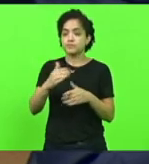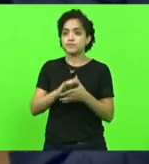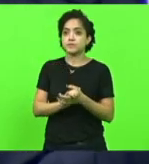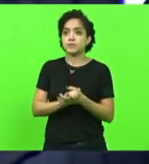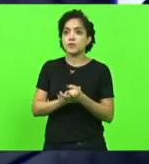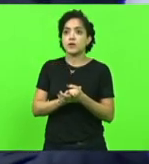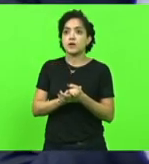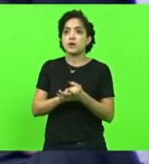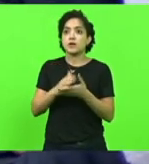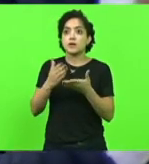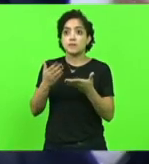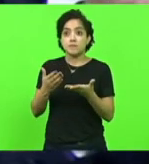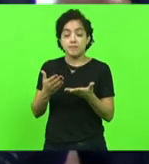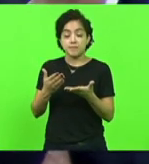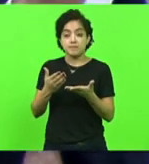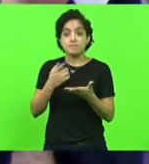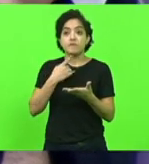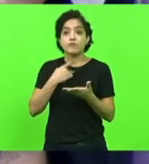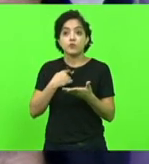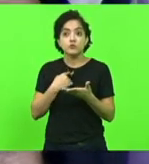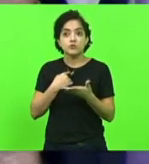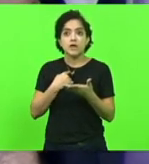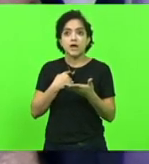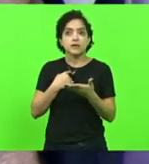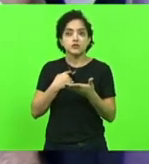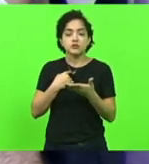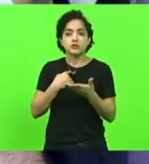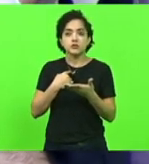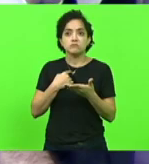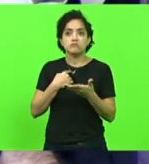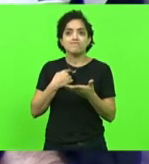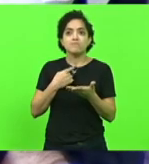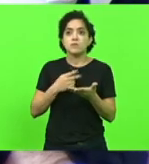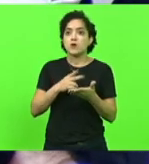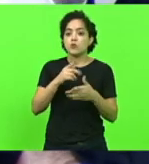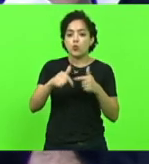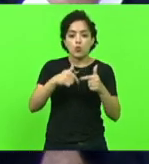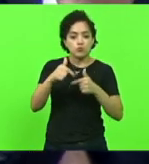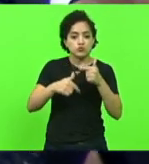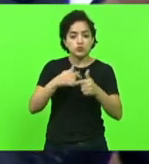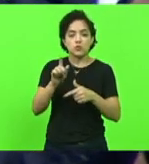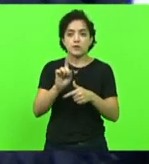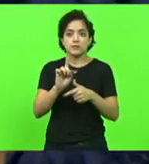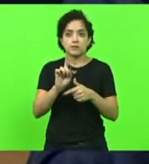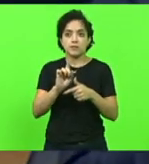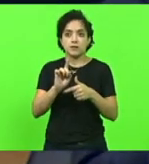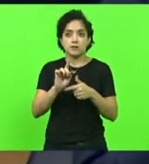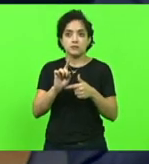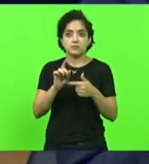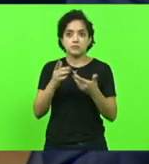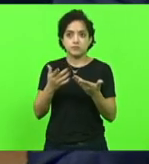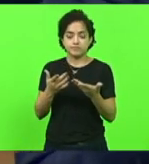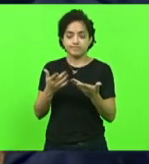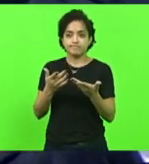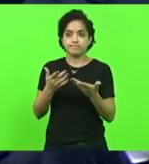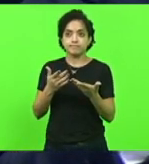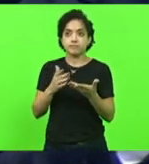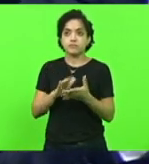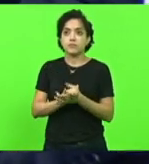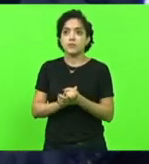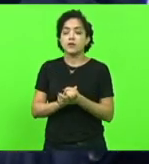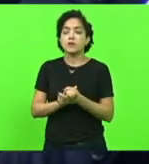o servidor expressa a sua vontade de não mais ocupar o cargo decorrendo a sua vacância. A